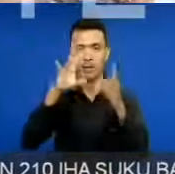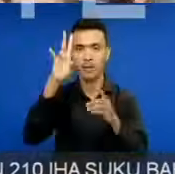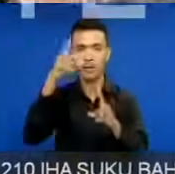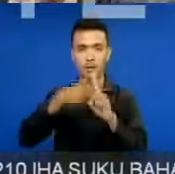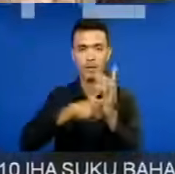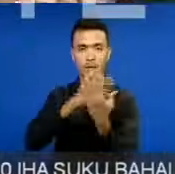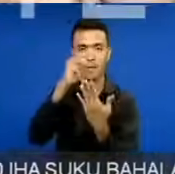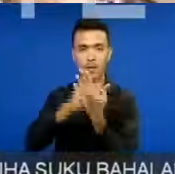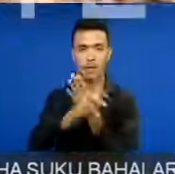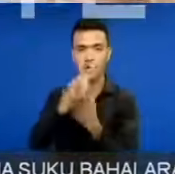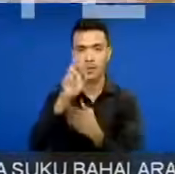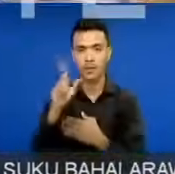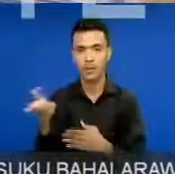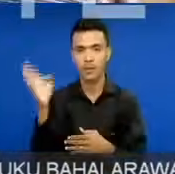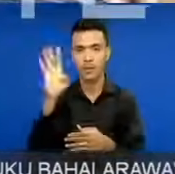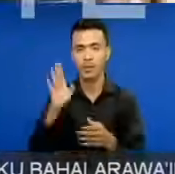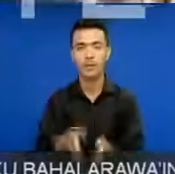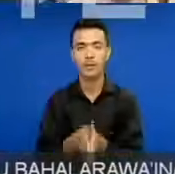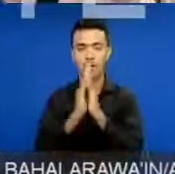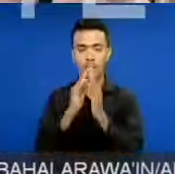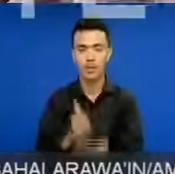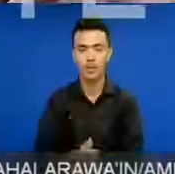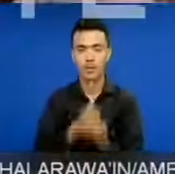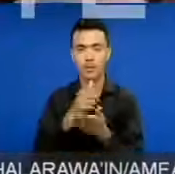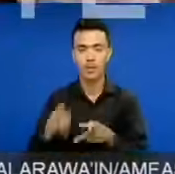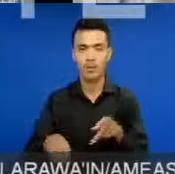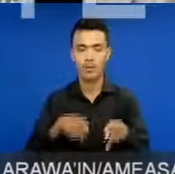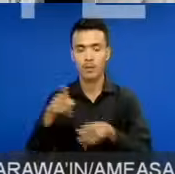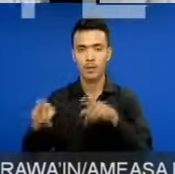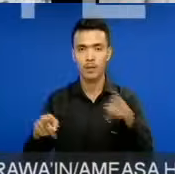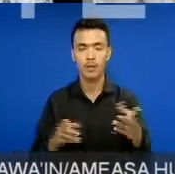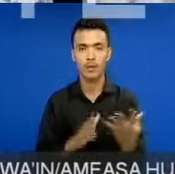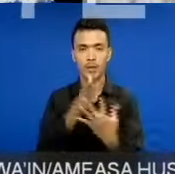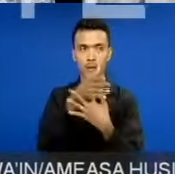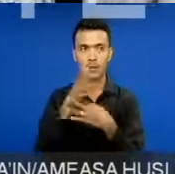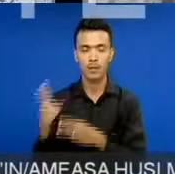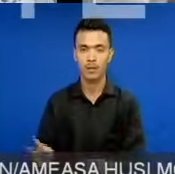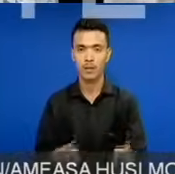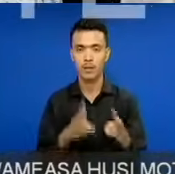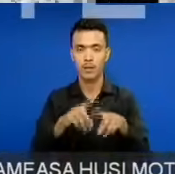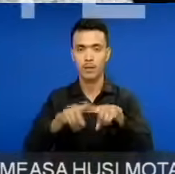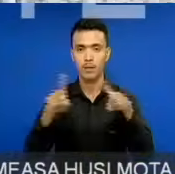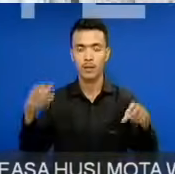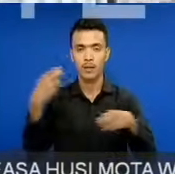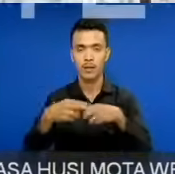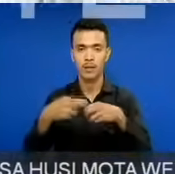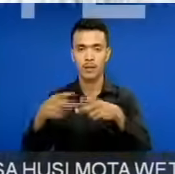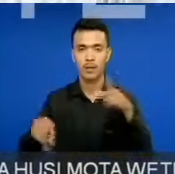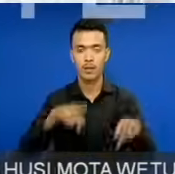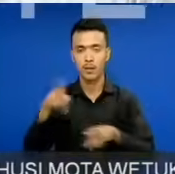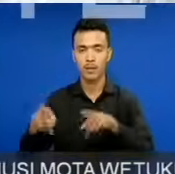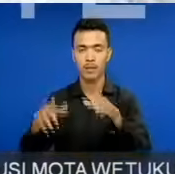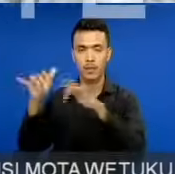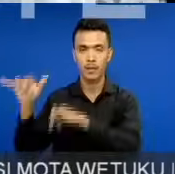ruanulo resinhado. Rode russo tulon, auto facilita a comunidade, rode acesso para estrada, mas bem impede russo cidadão balung na